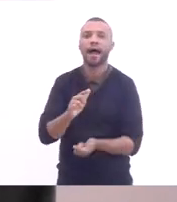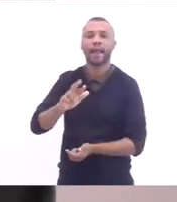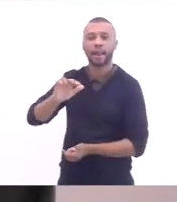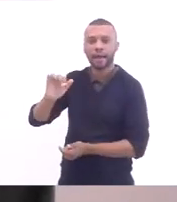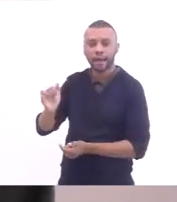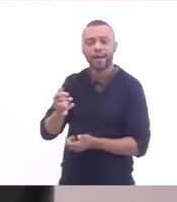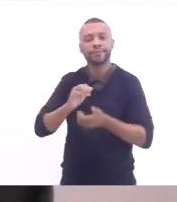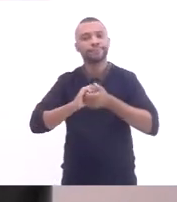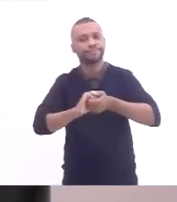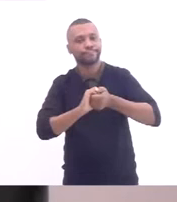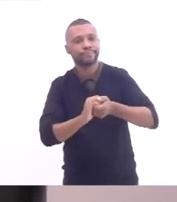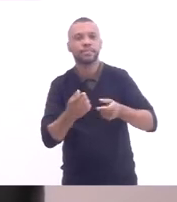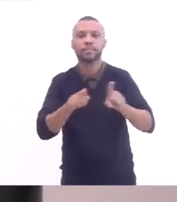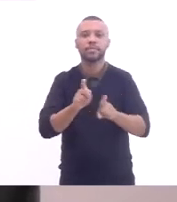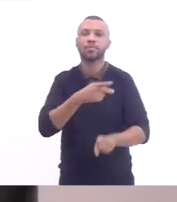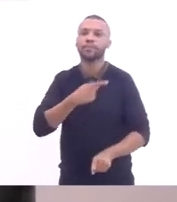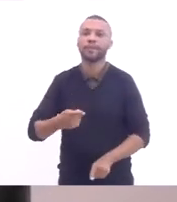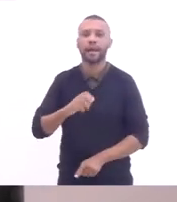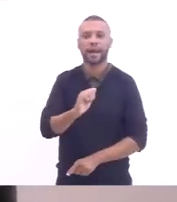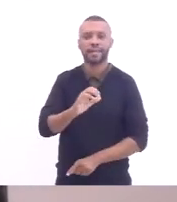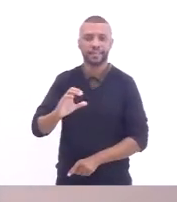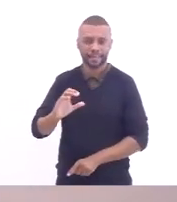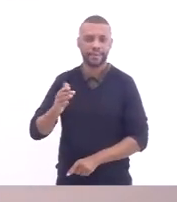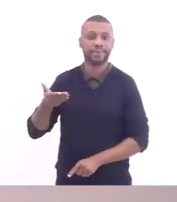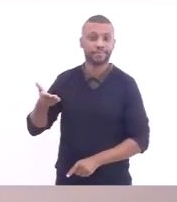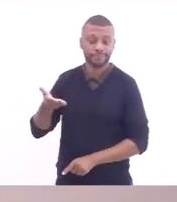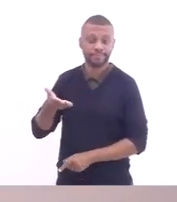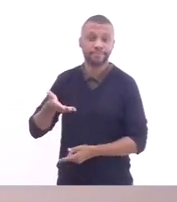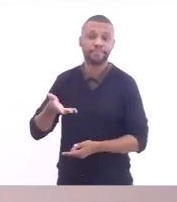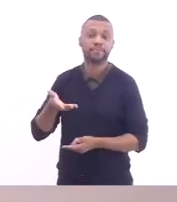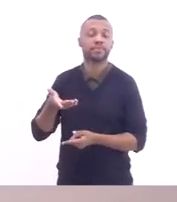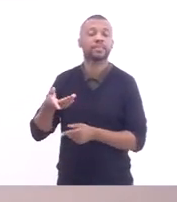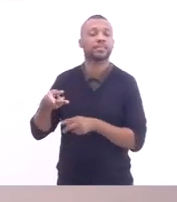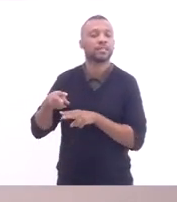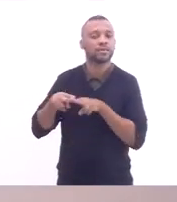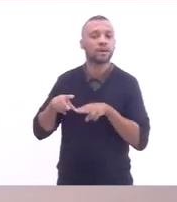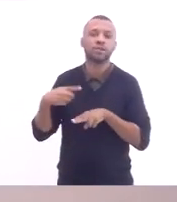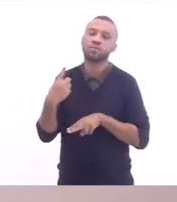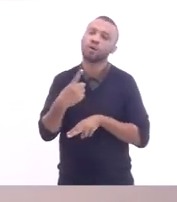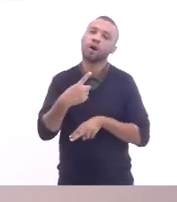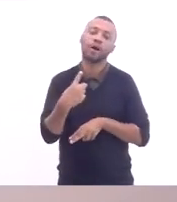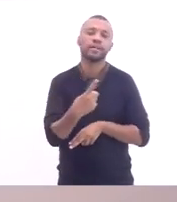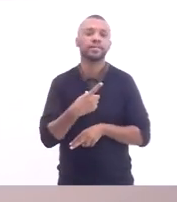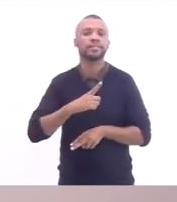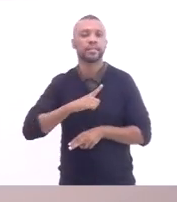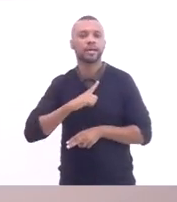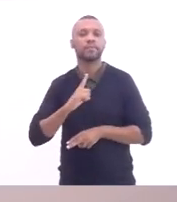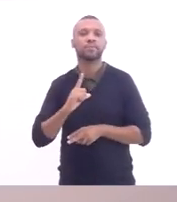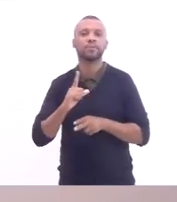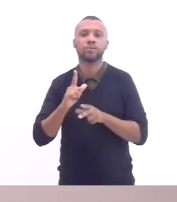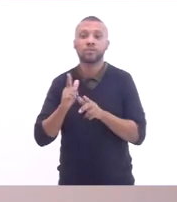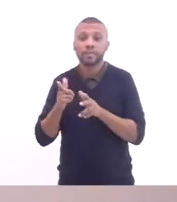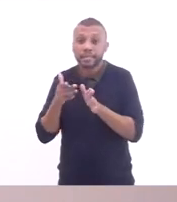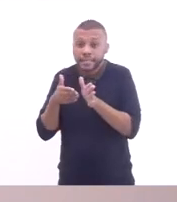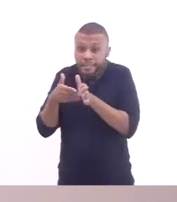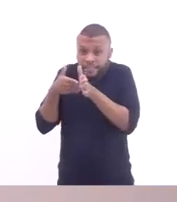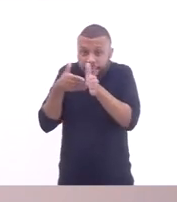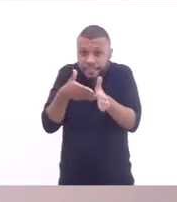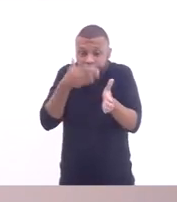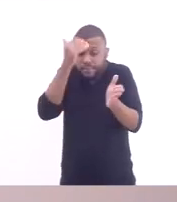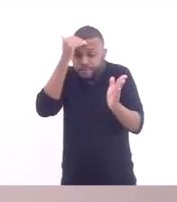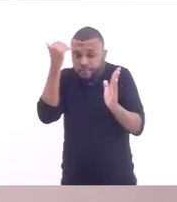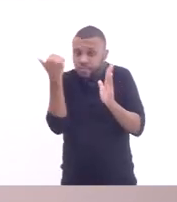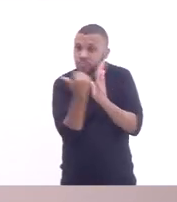nome do presidente André Siciliano, é o fato de nós termos feito do jeito que